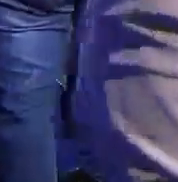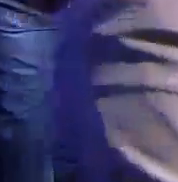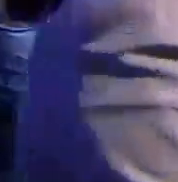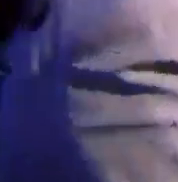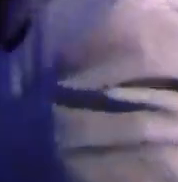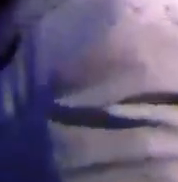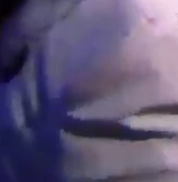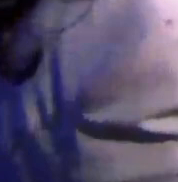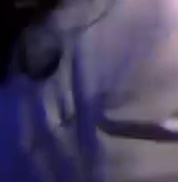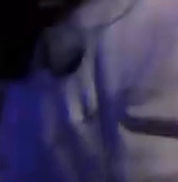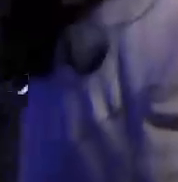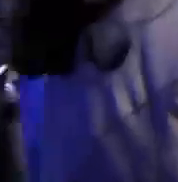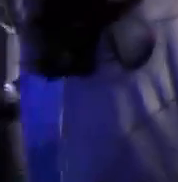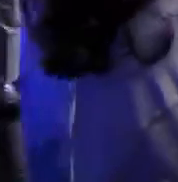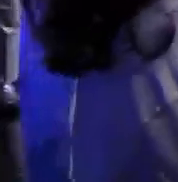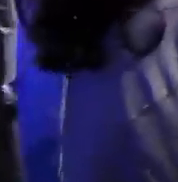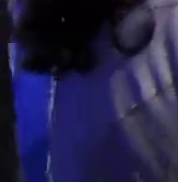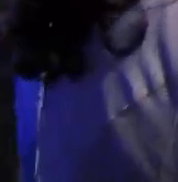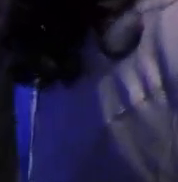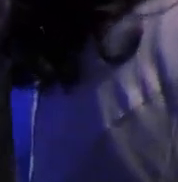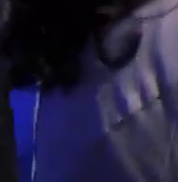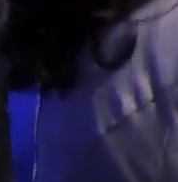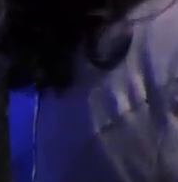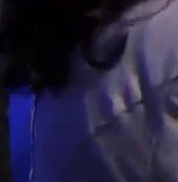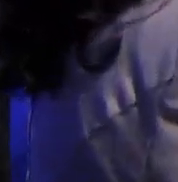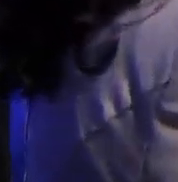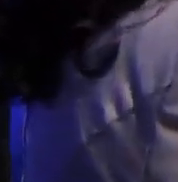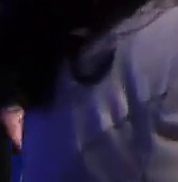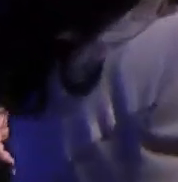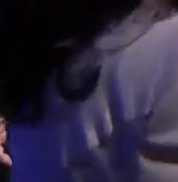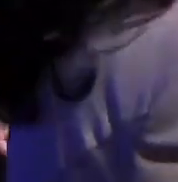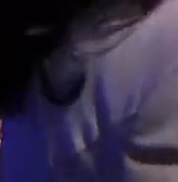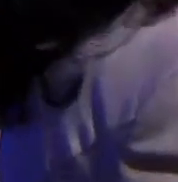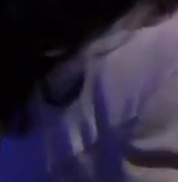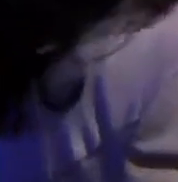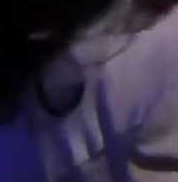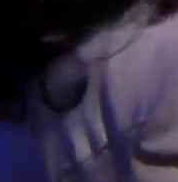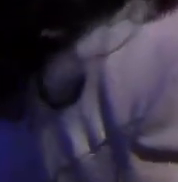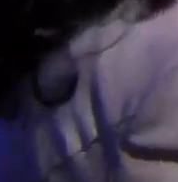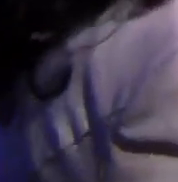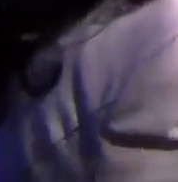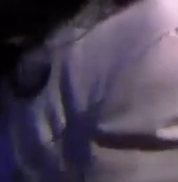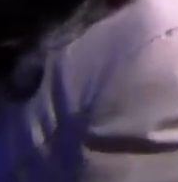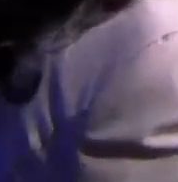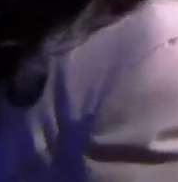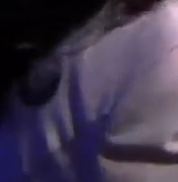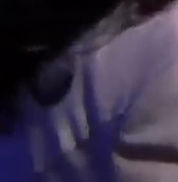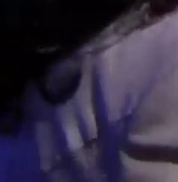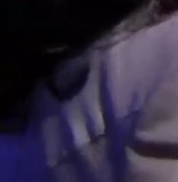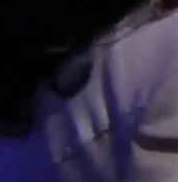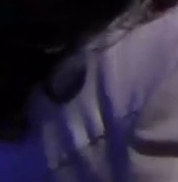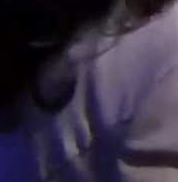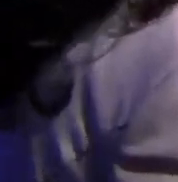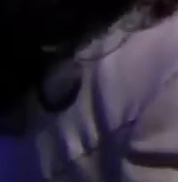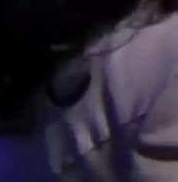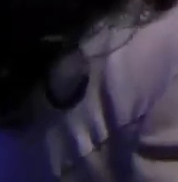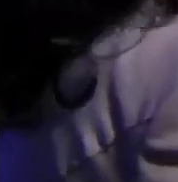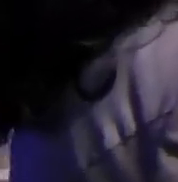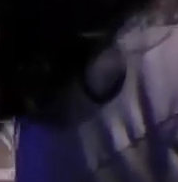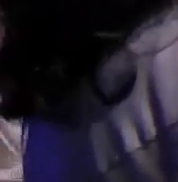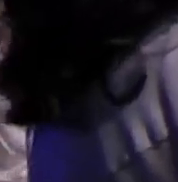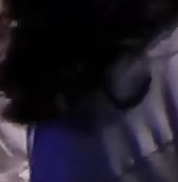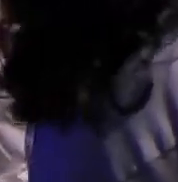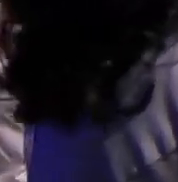Vamos conversando enquanto eles se ajeitam aqui, né, Vitor? O embate realmente ficou de lado, a questão nacional também não veio